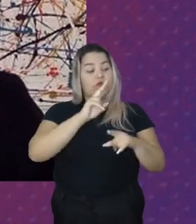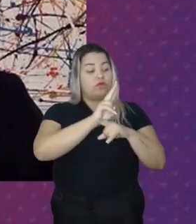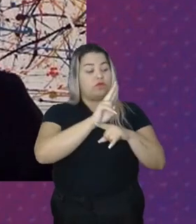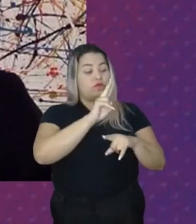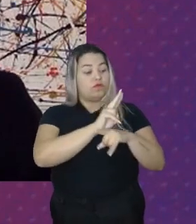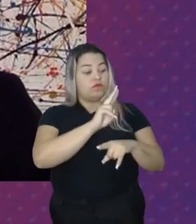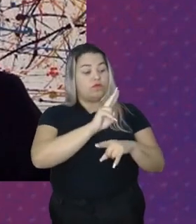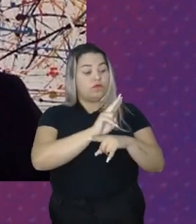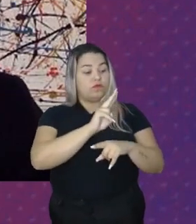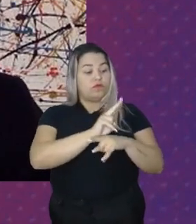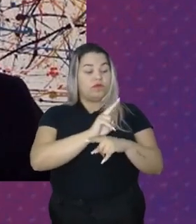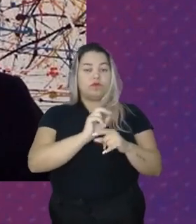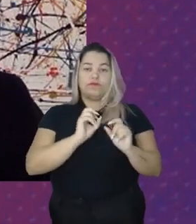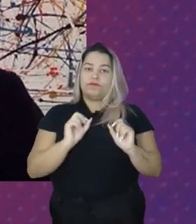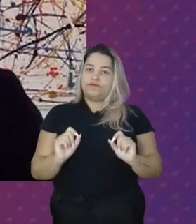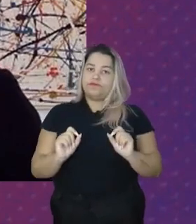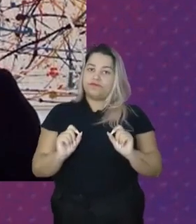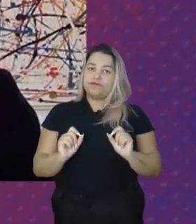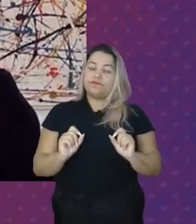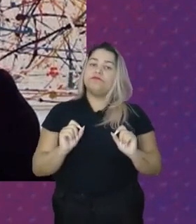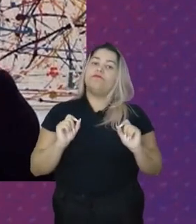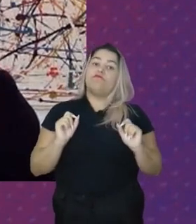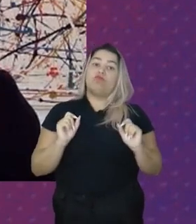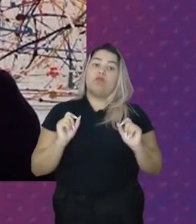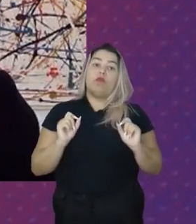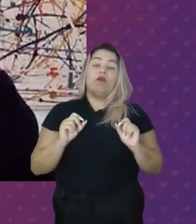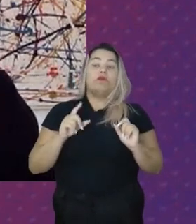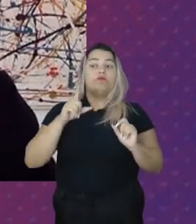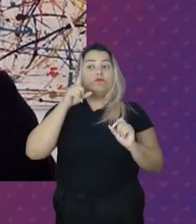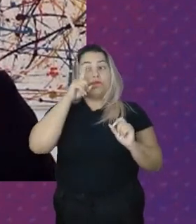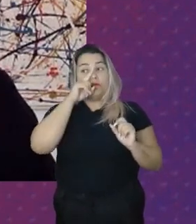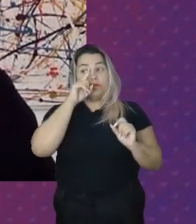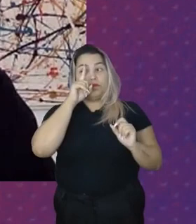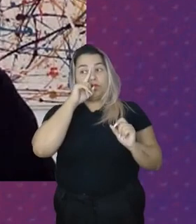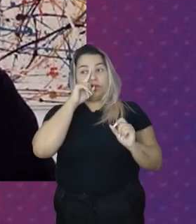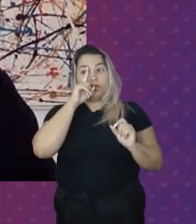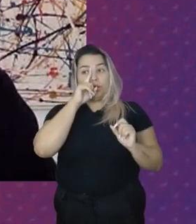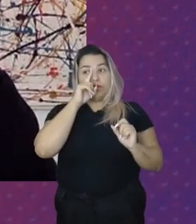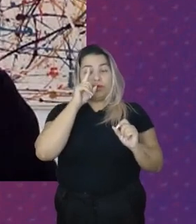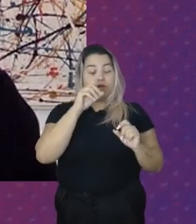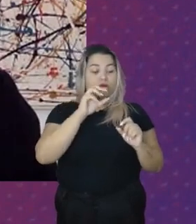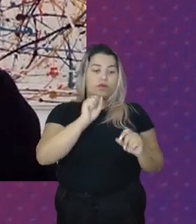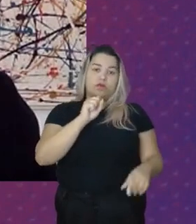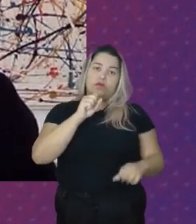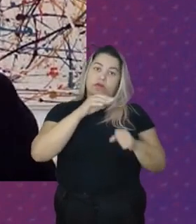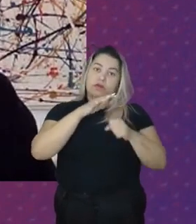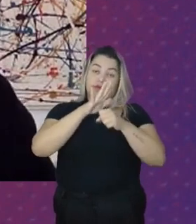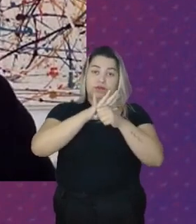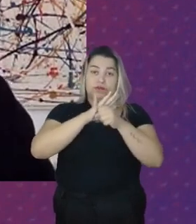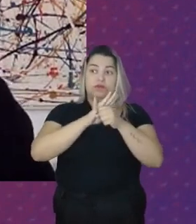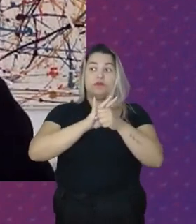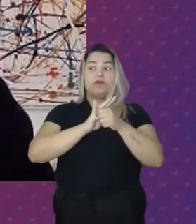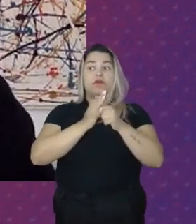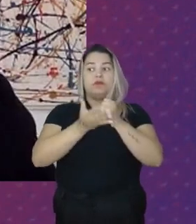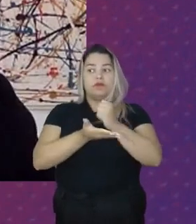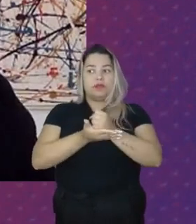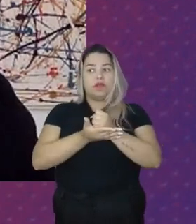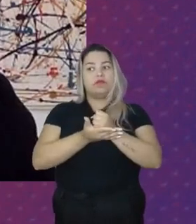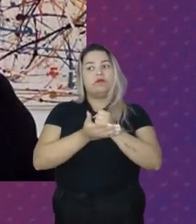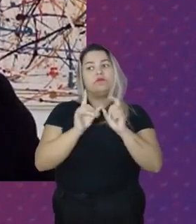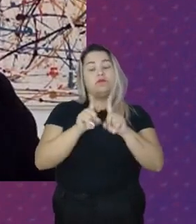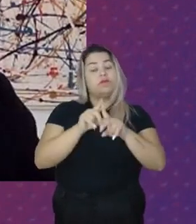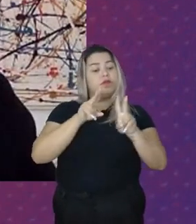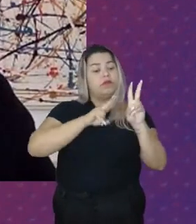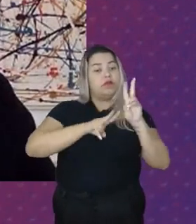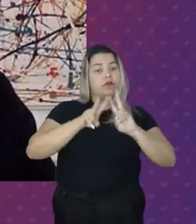a classe senhorial do suposto risco moral, sanitário, que, na visão